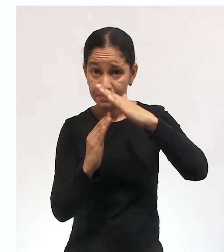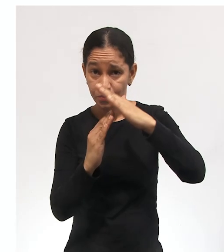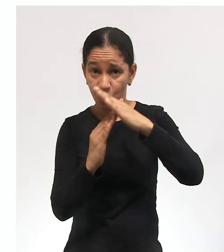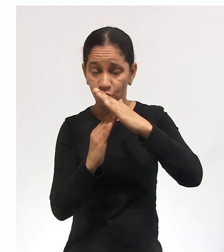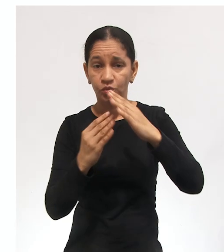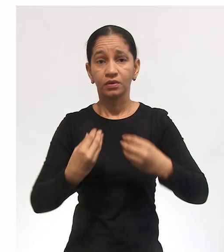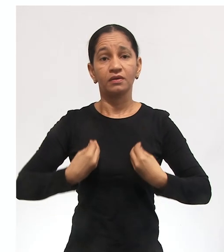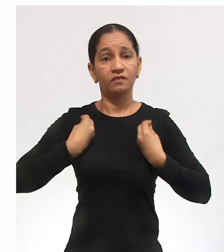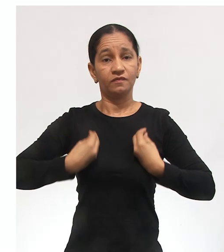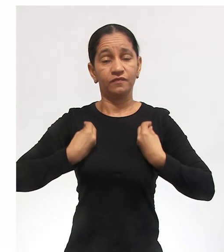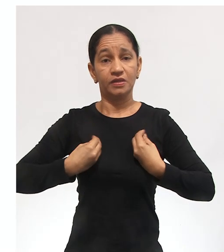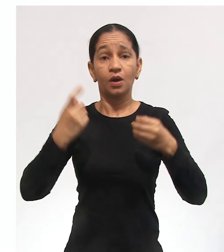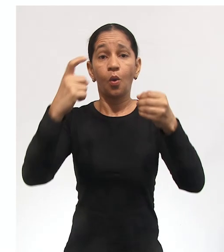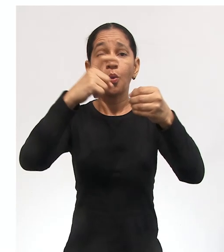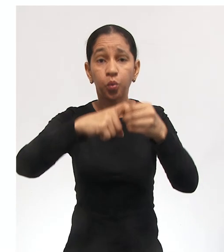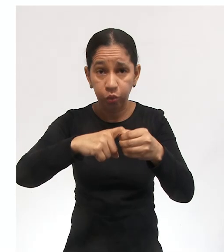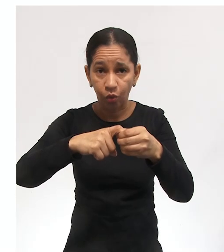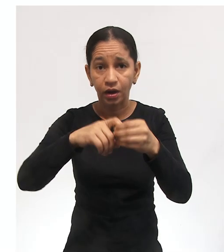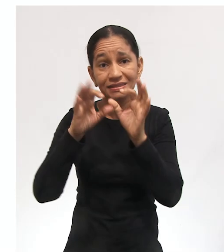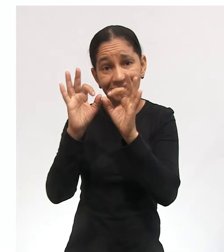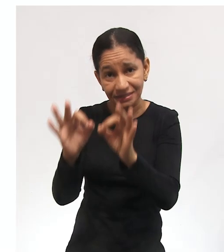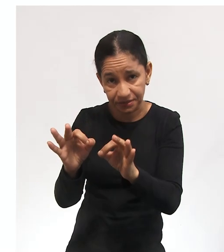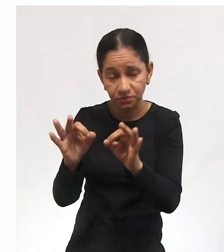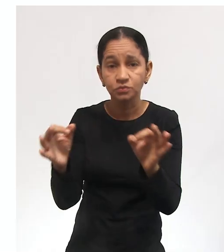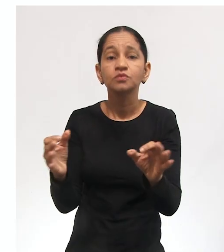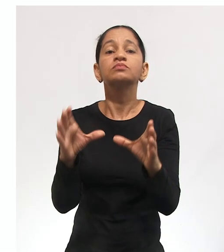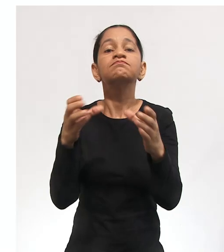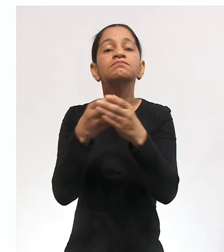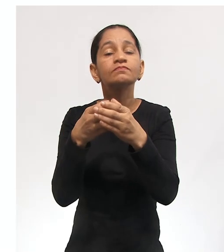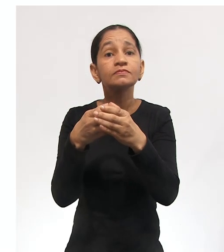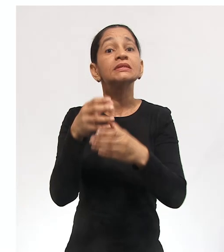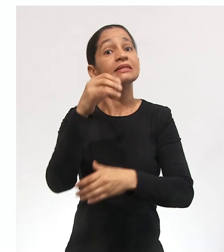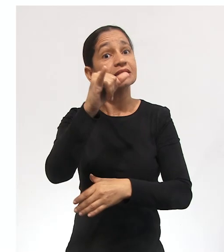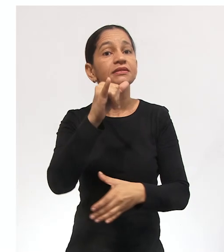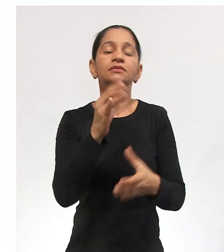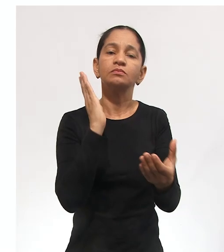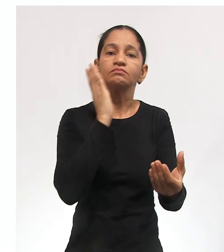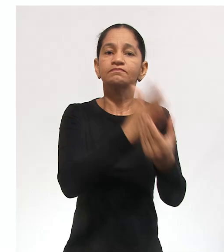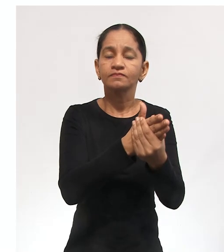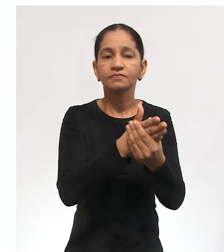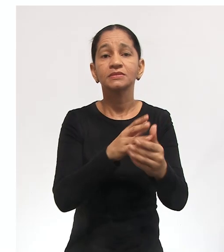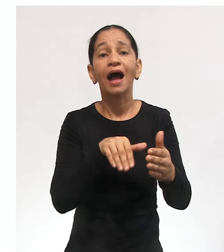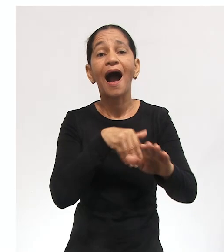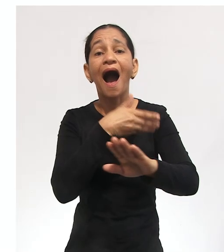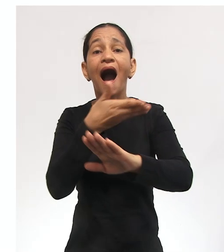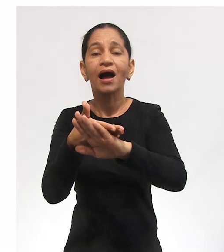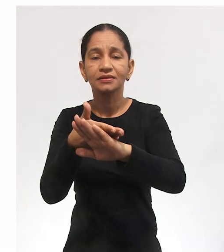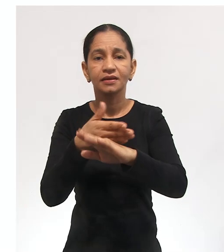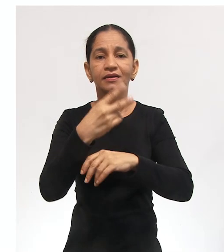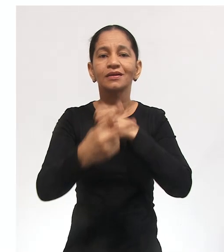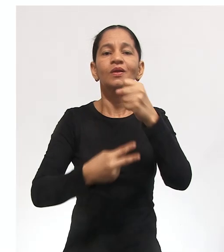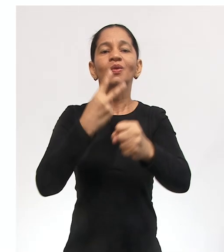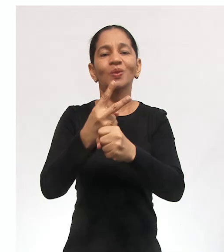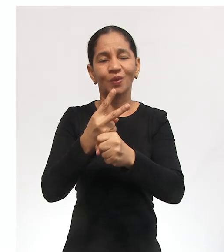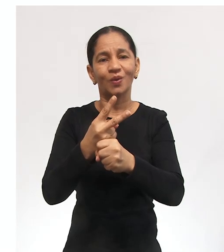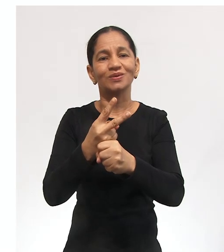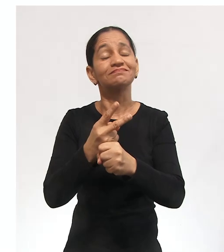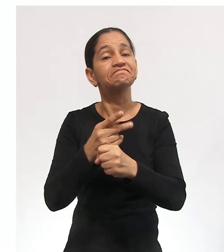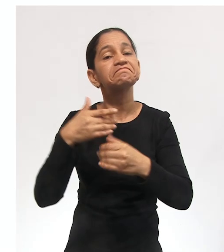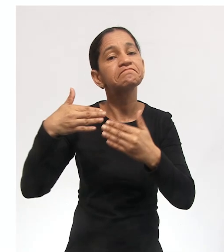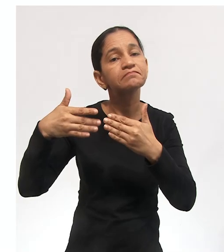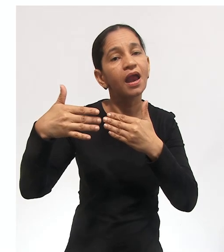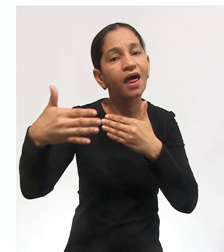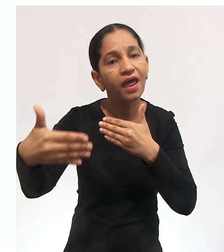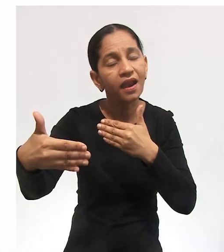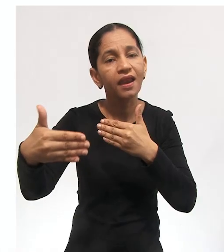figurou como sócio, somente em ações ajuizadas até 2 anos depois de averbada